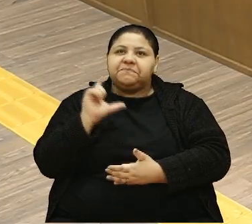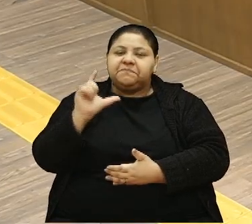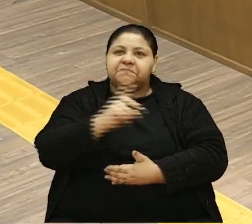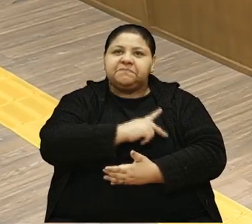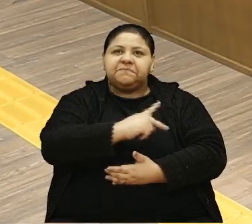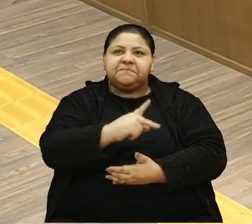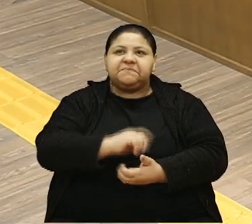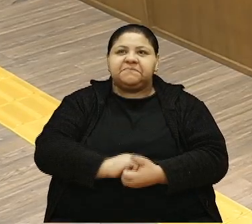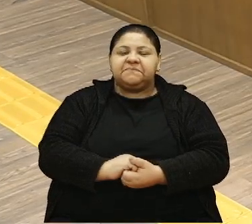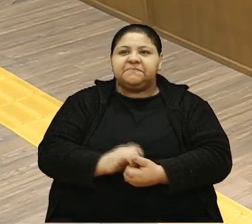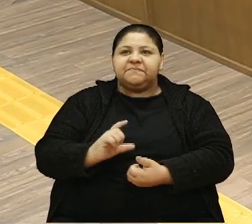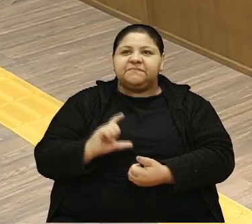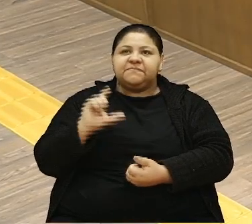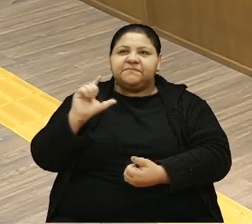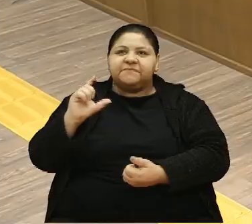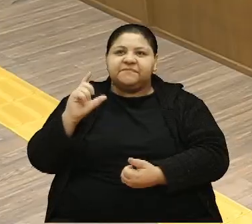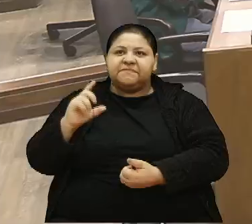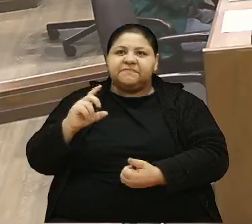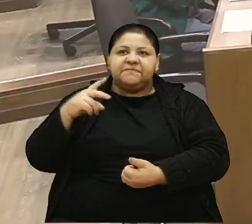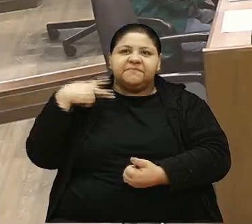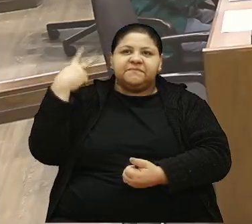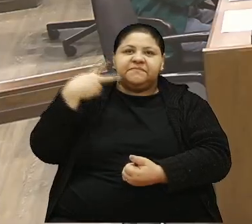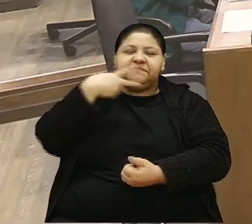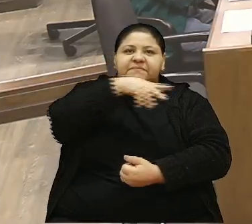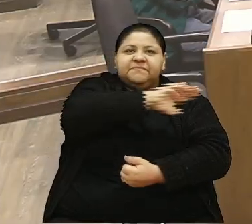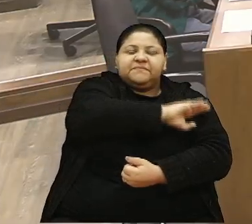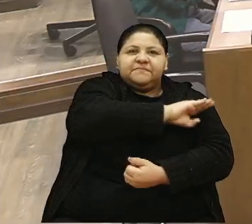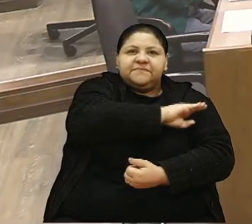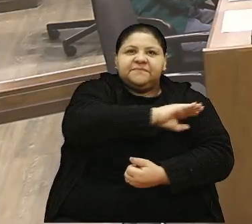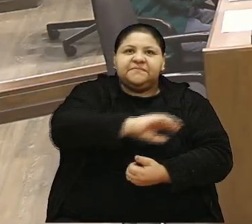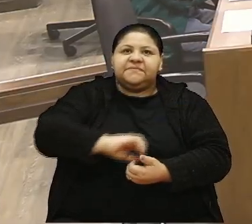presidente. Pois não, com a palavra, vereador Ramon Teles.